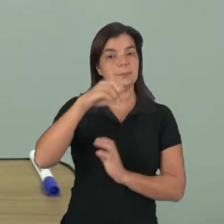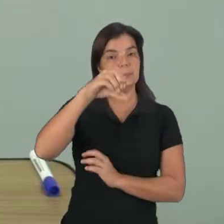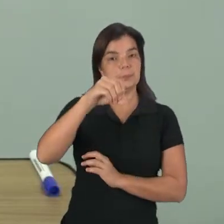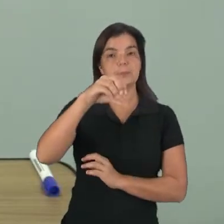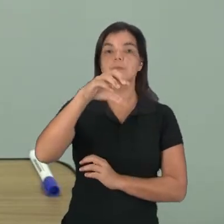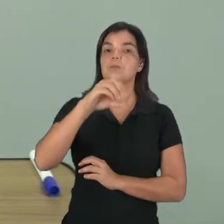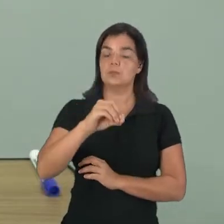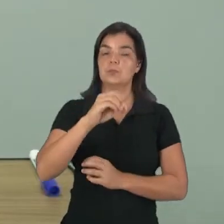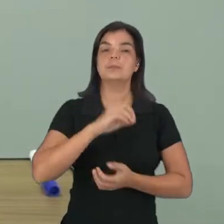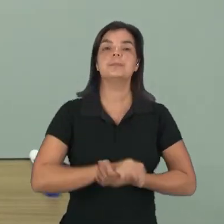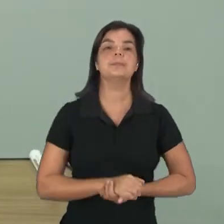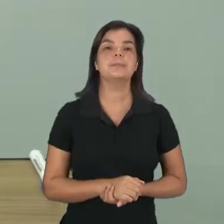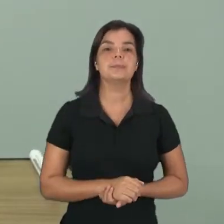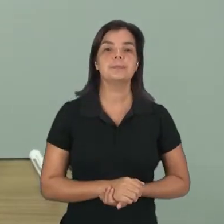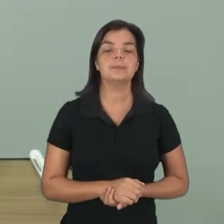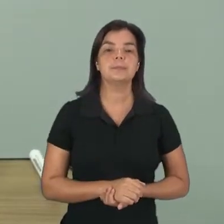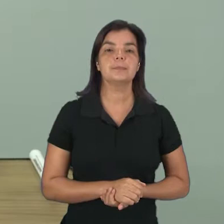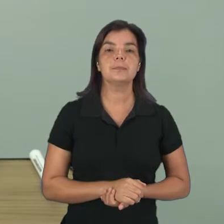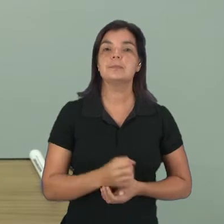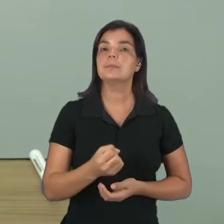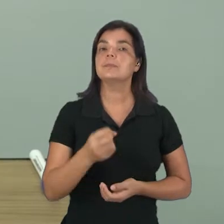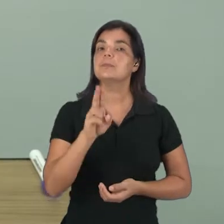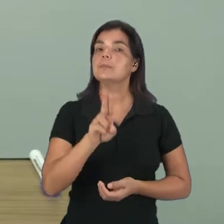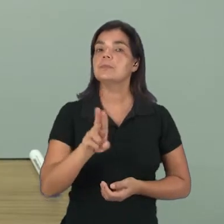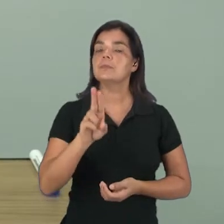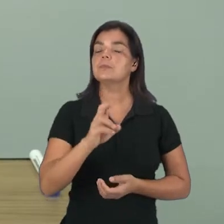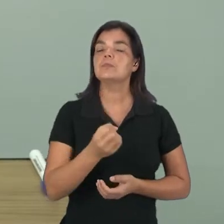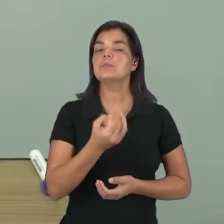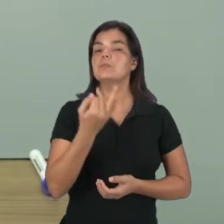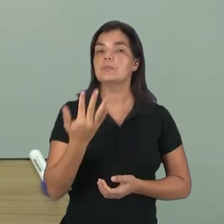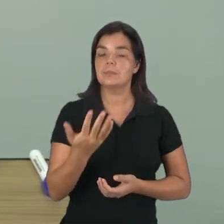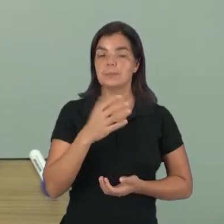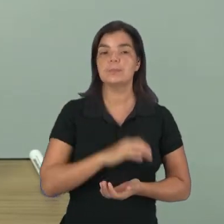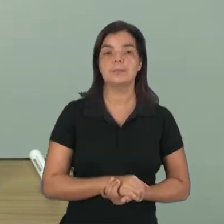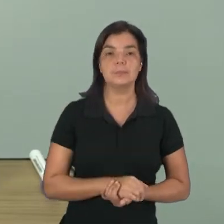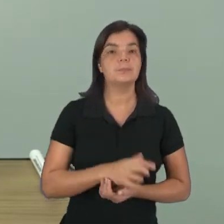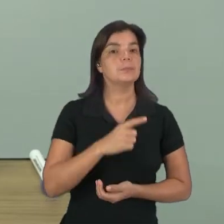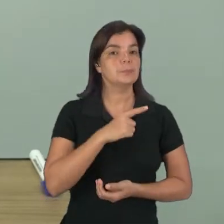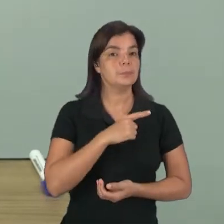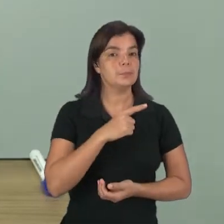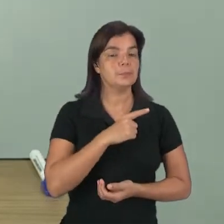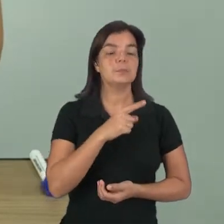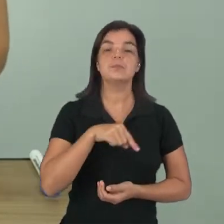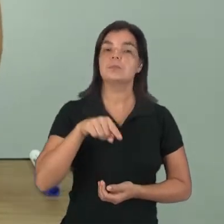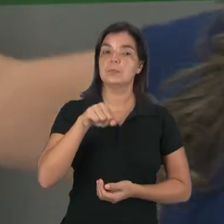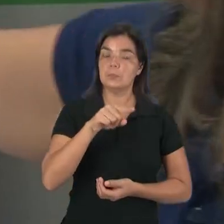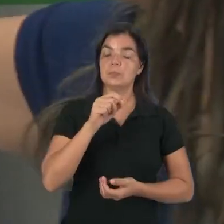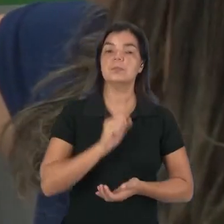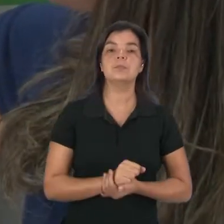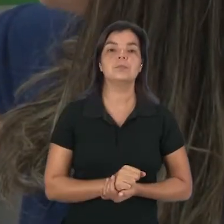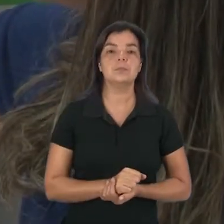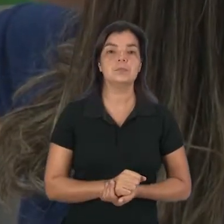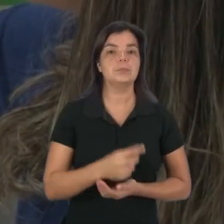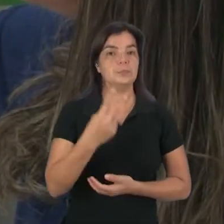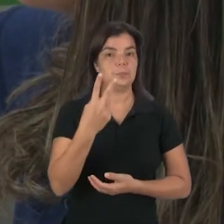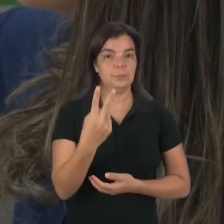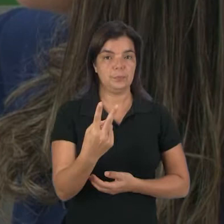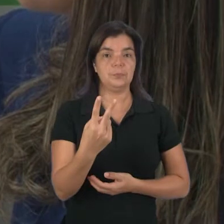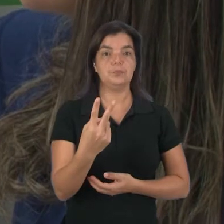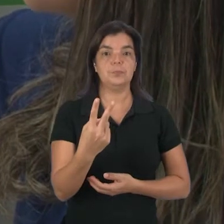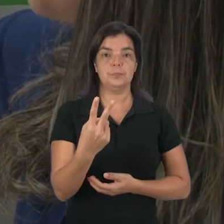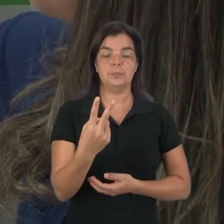90 unidades ali. E as unidades, quantas unidades soltas nós temos? Nós temos aqui